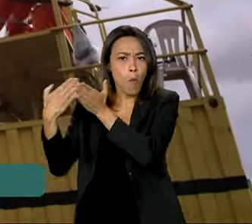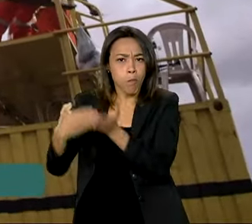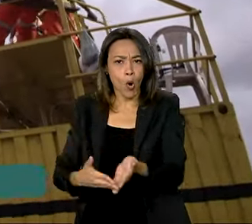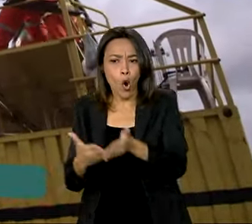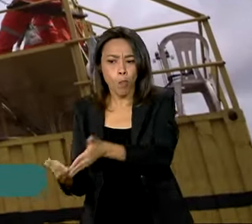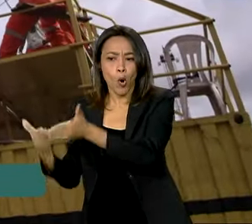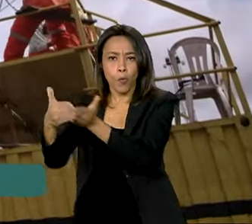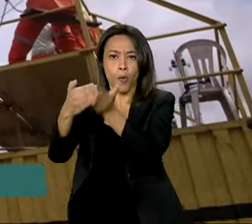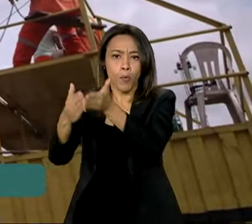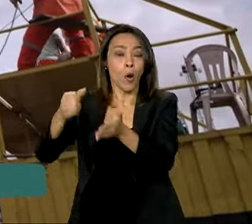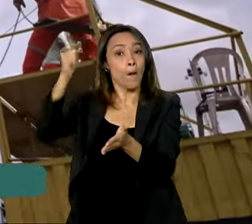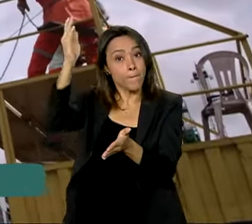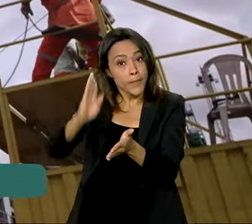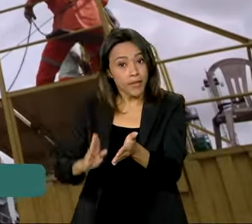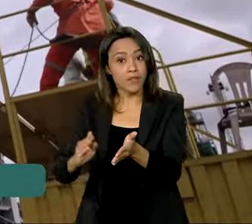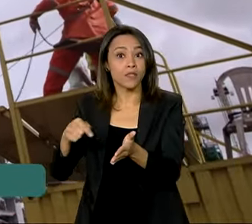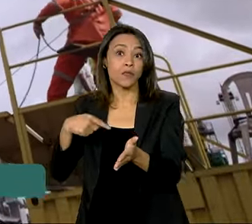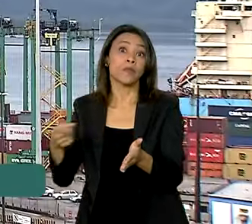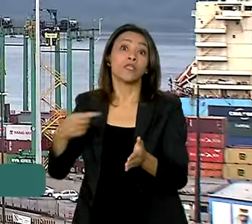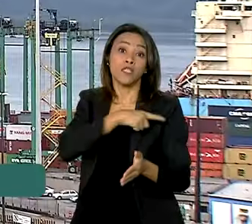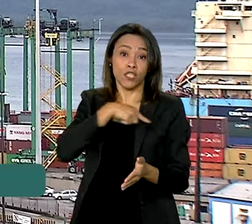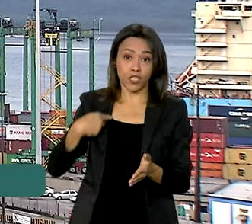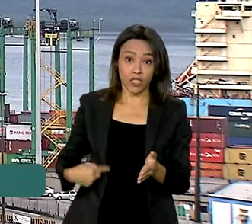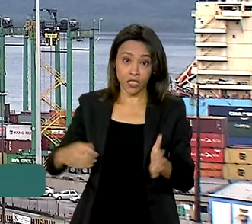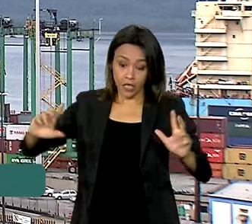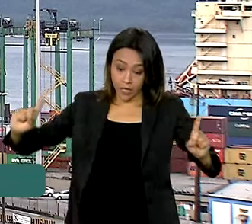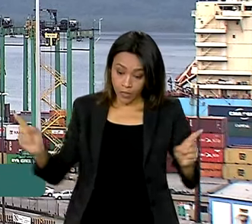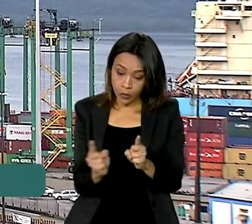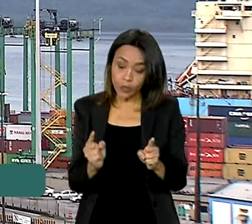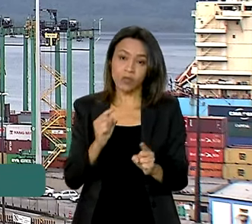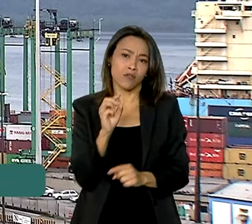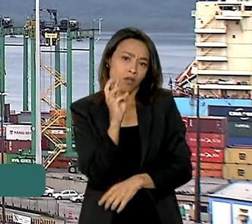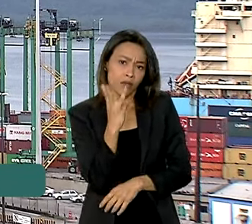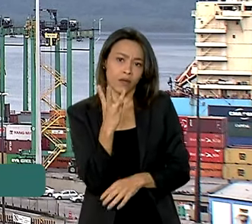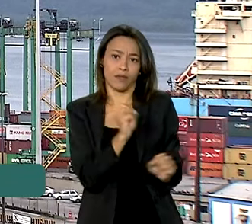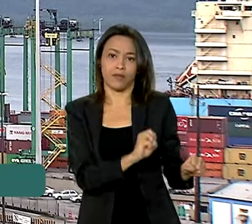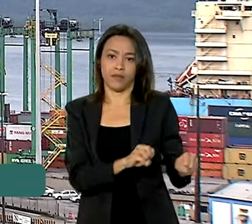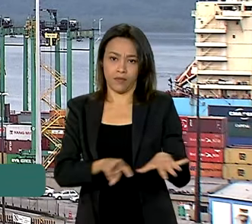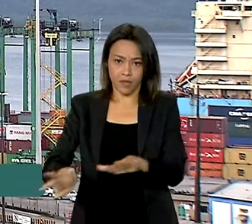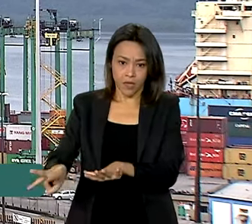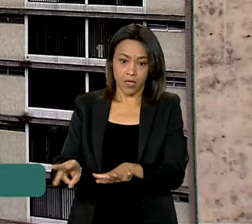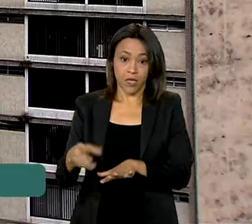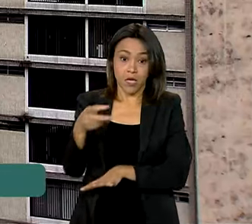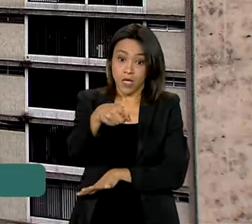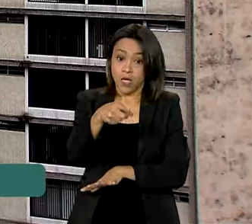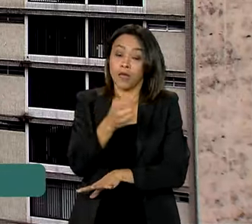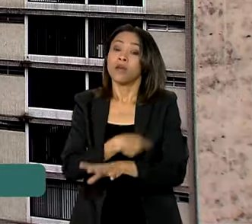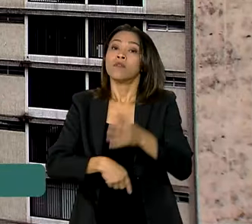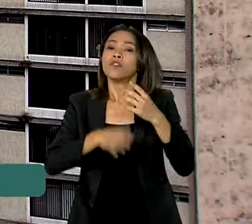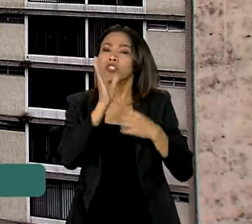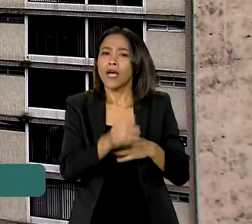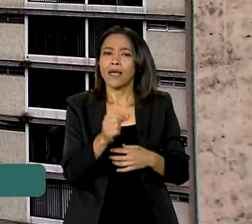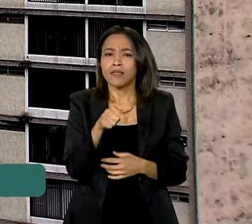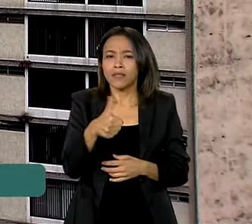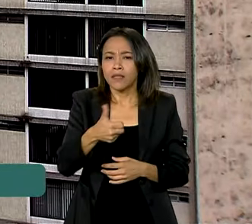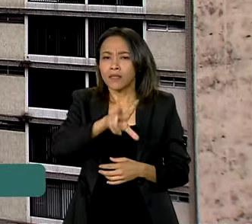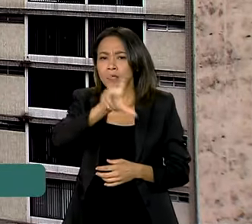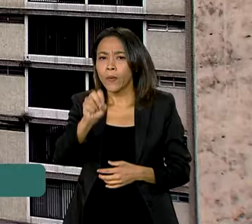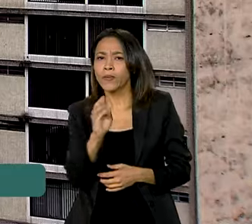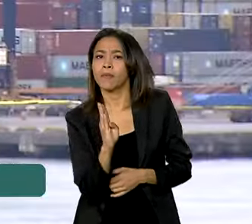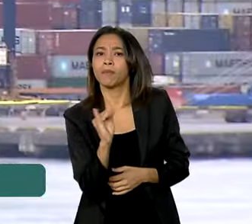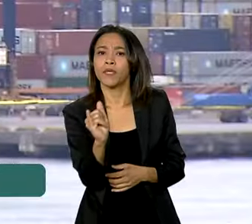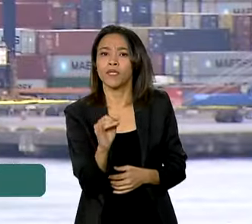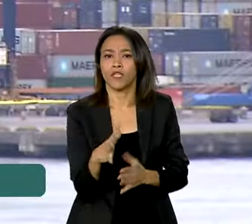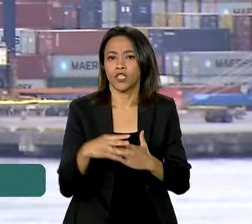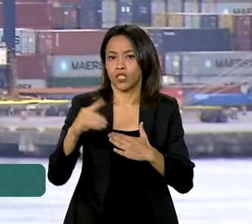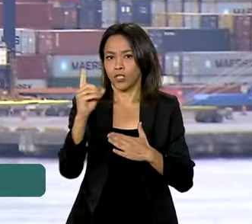Brasil e China em até 3 semanas. Só no ano passado, o Brasil exportou mais de 150 bilhões de dólares